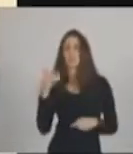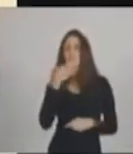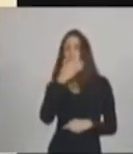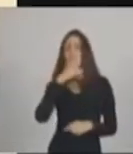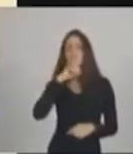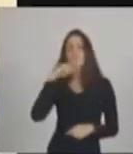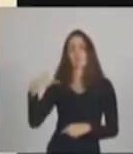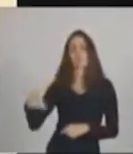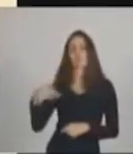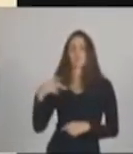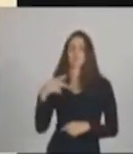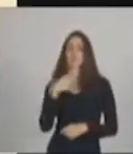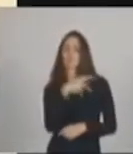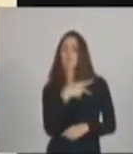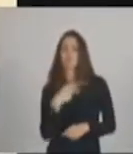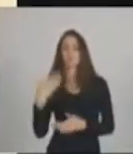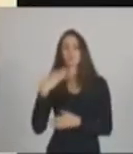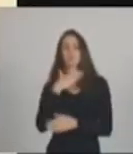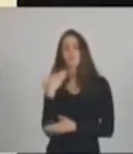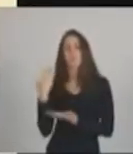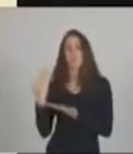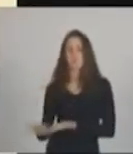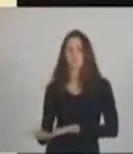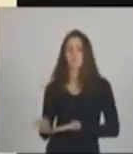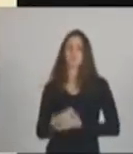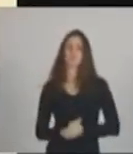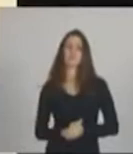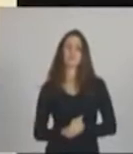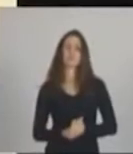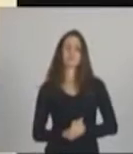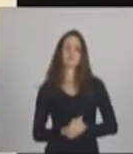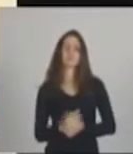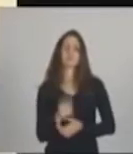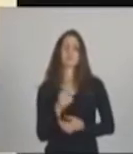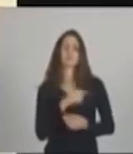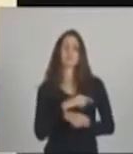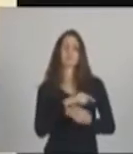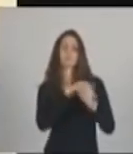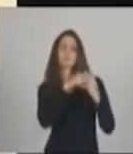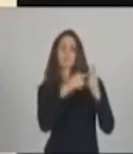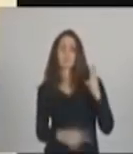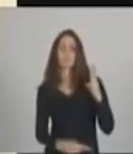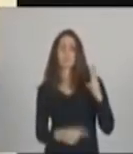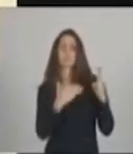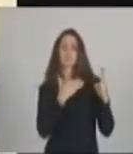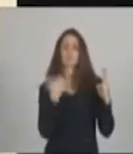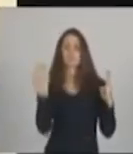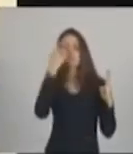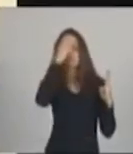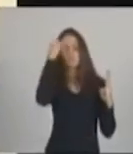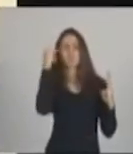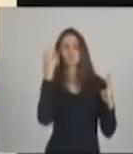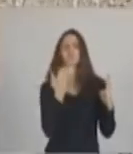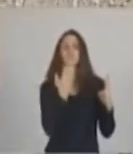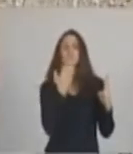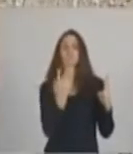em memória desses três capixabas que deixaram a sua história em terras capixabas.